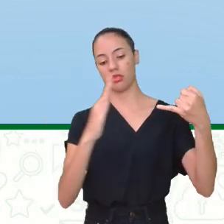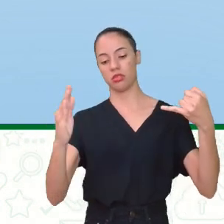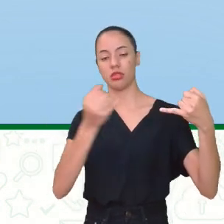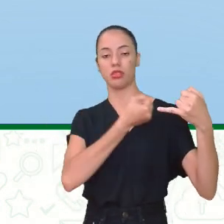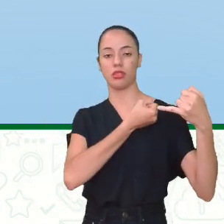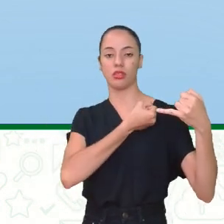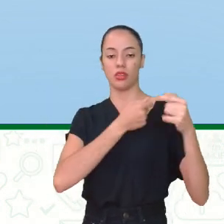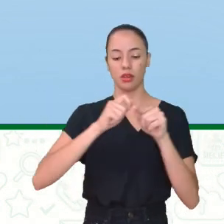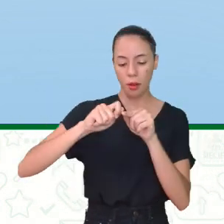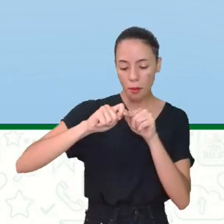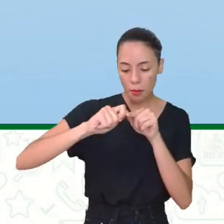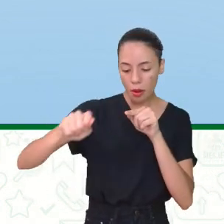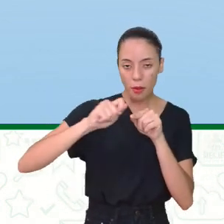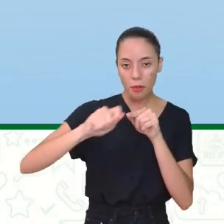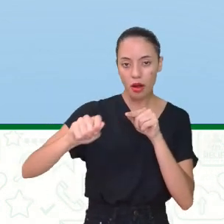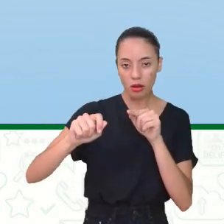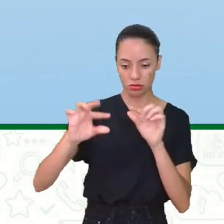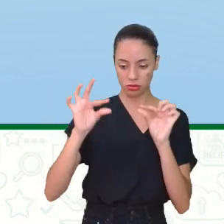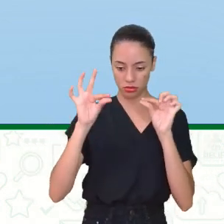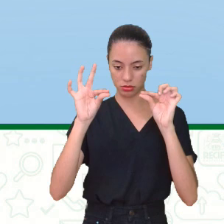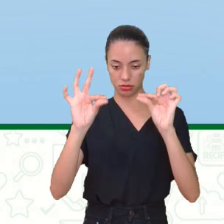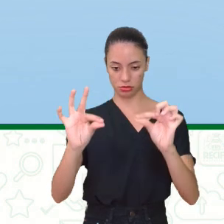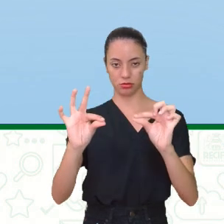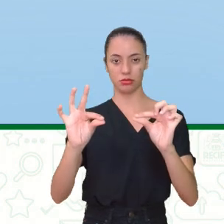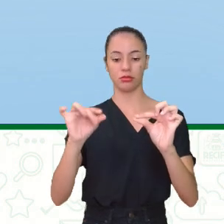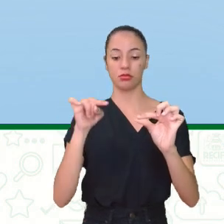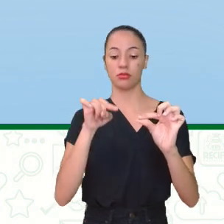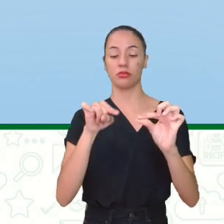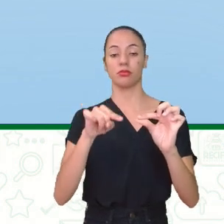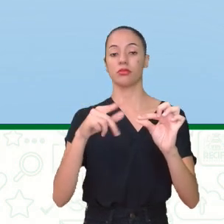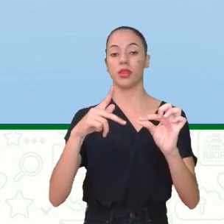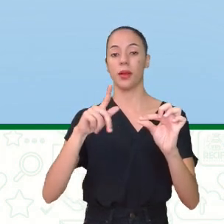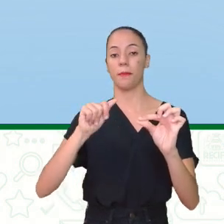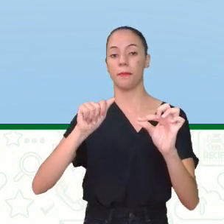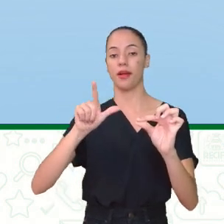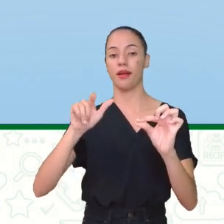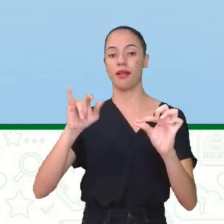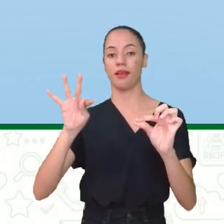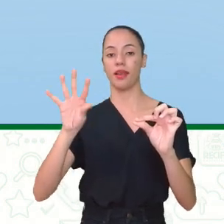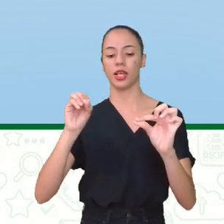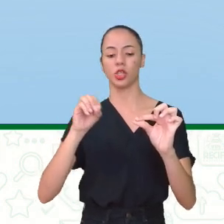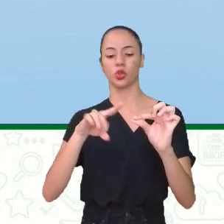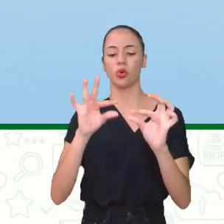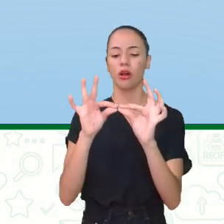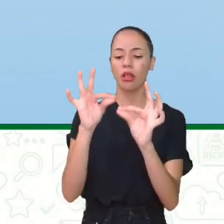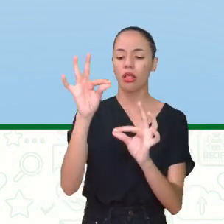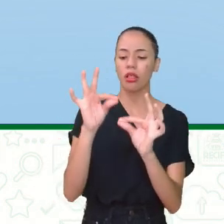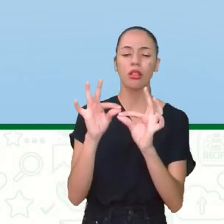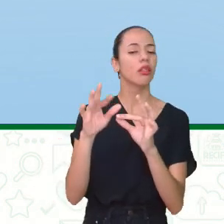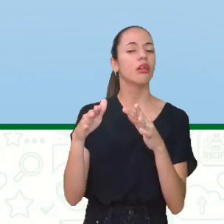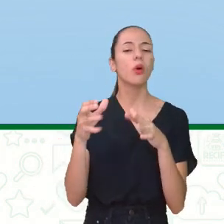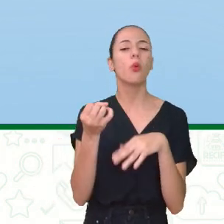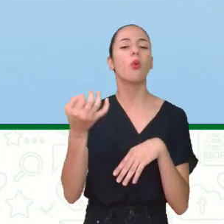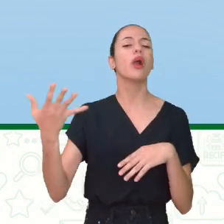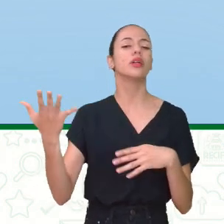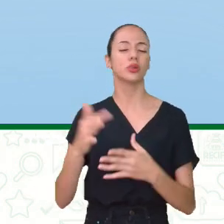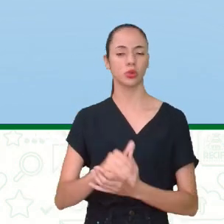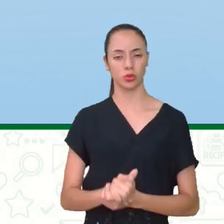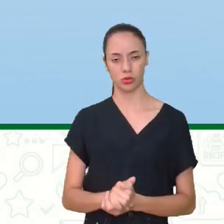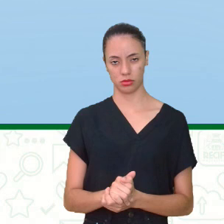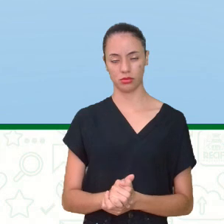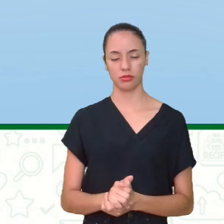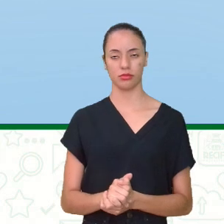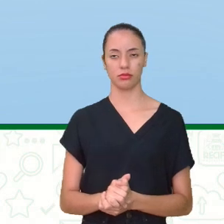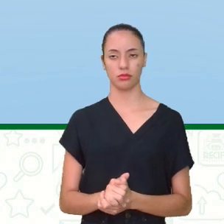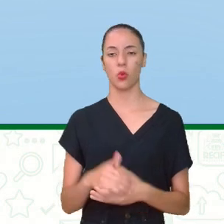fósforo e colocou na reta numérica. E esse palito de fósforo, quanto mede, né? A medida desse